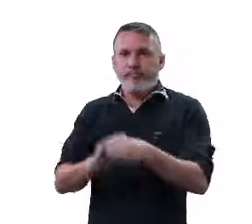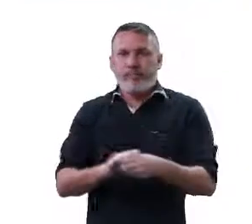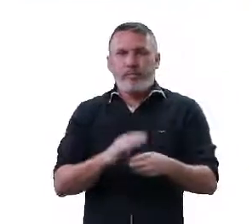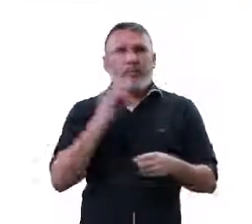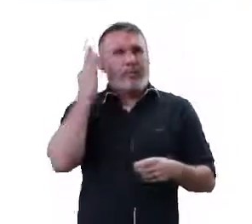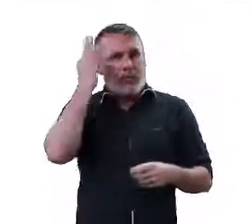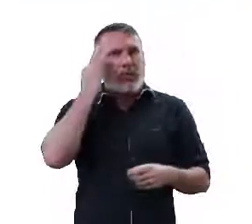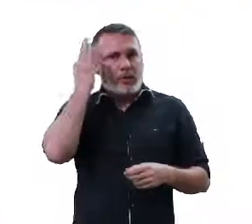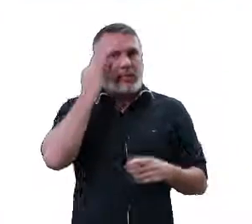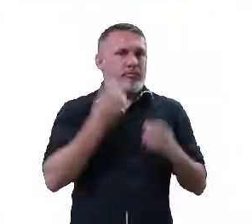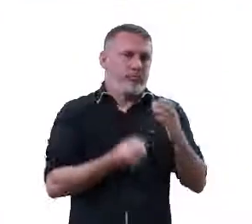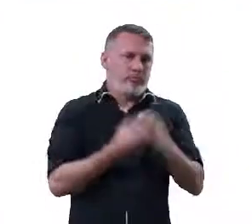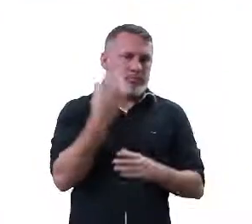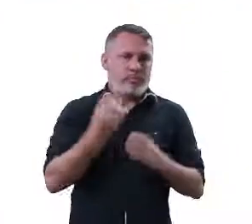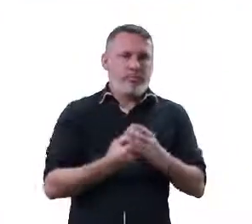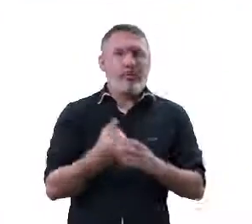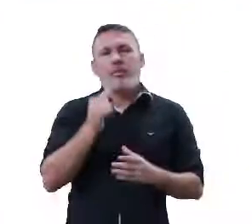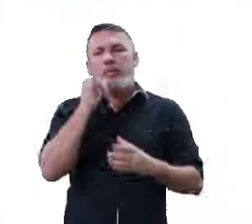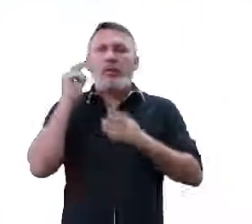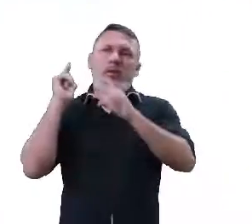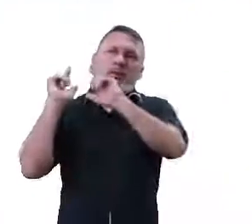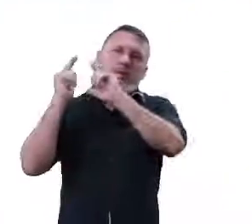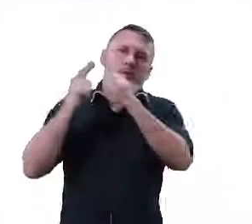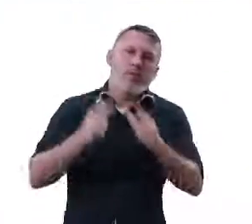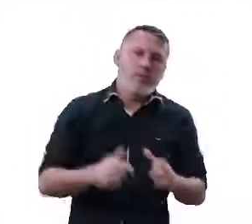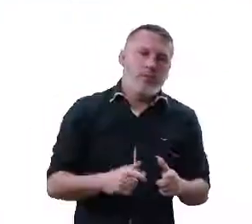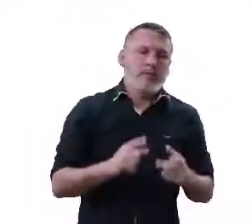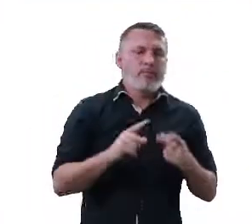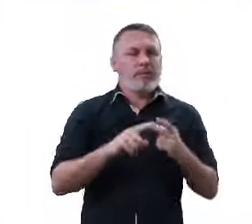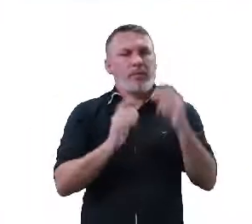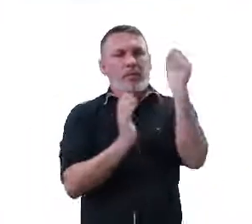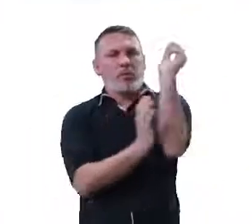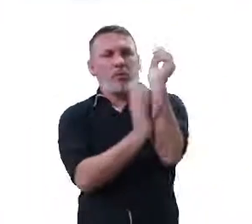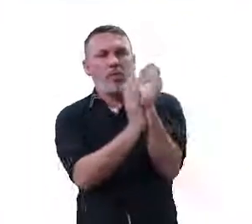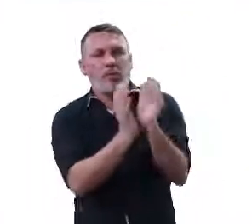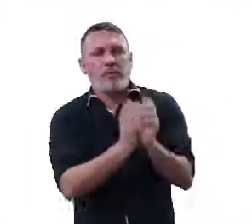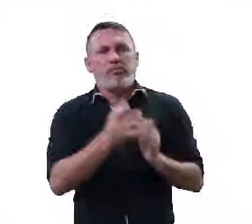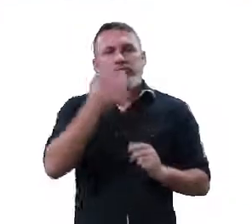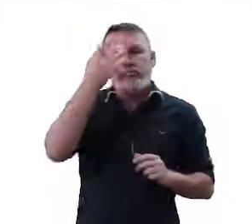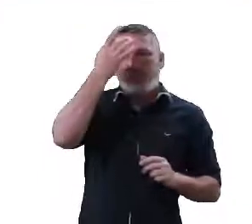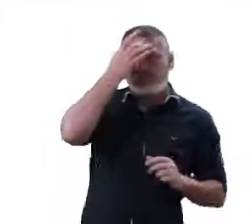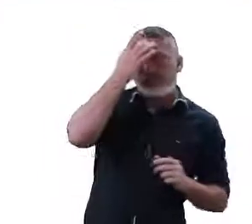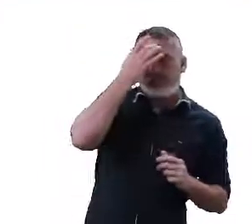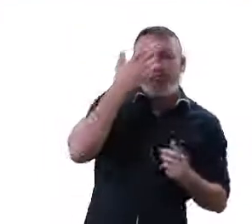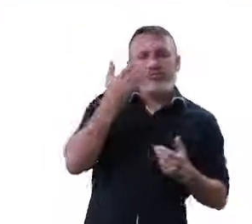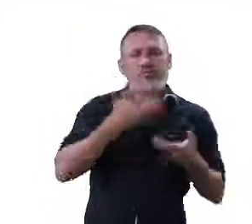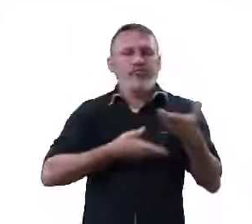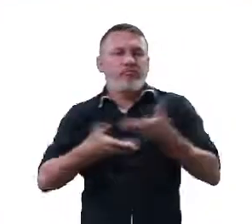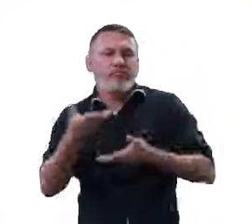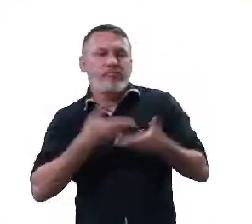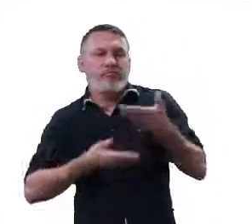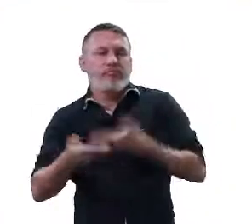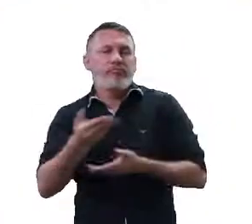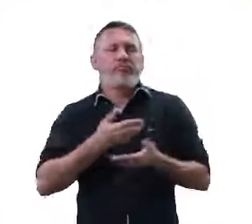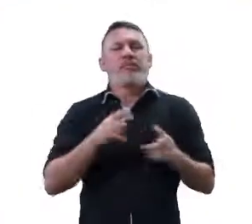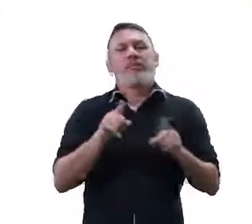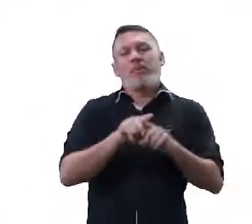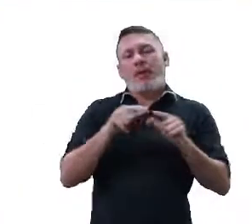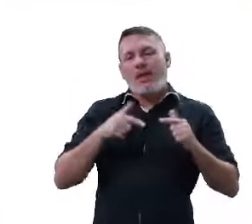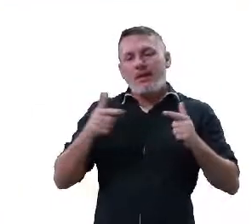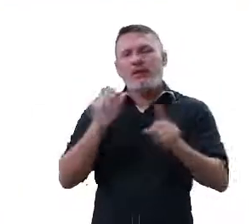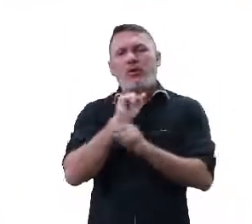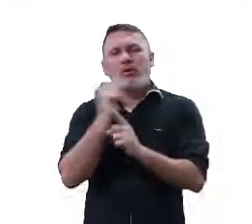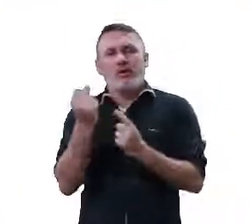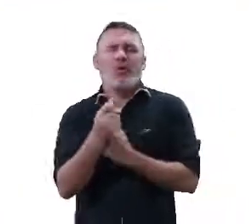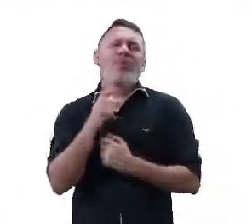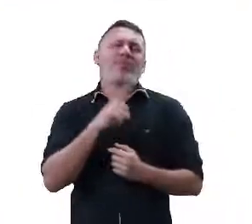por exemplo, dominação tradicional, burocrático-racional, carismática. Ele vai desenvolver o conceito de ação